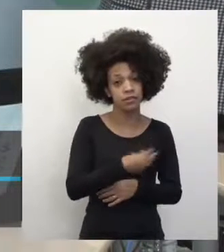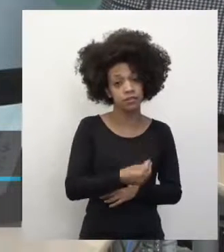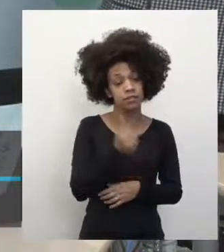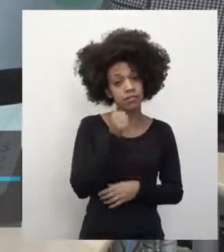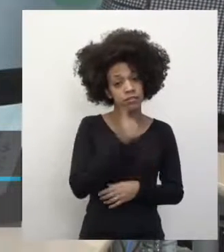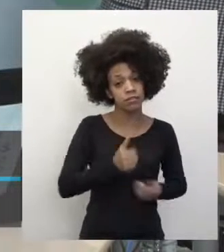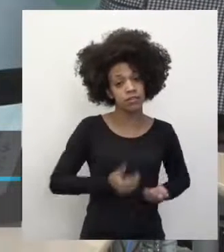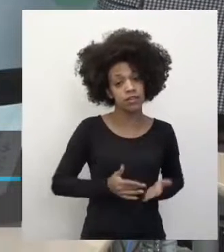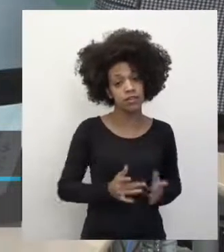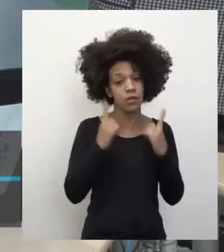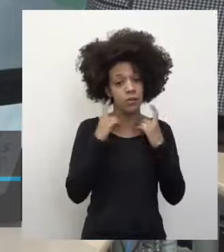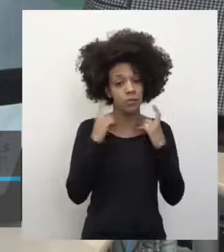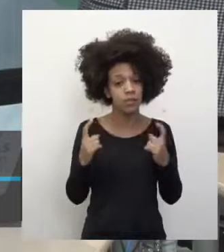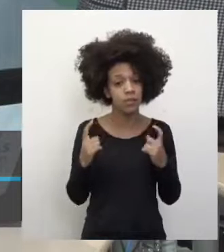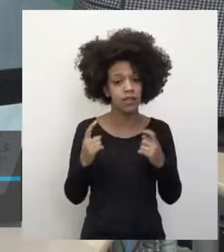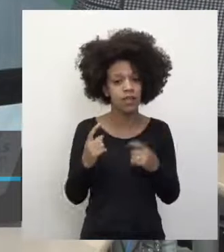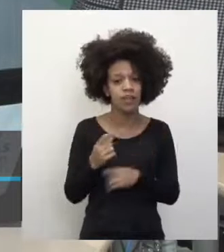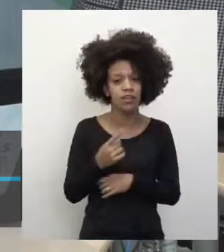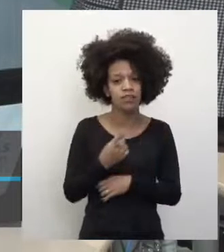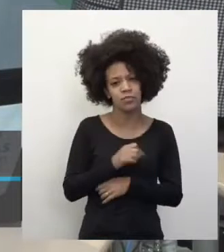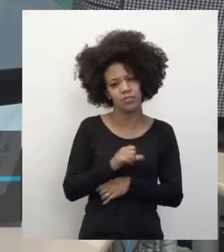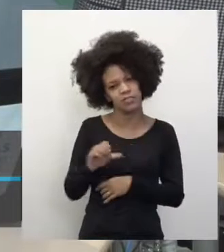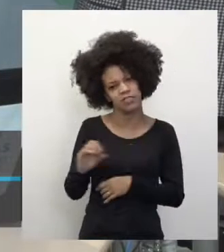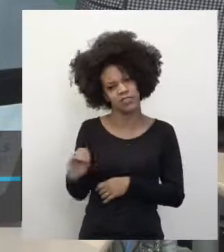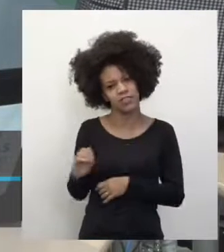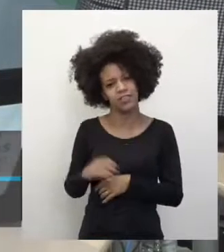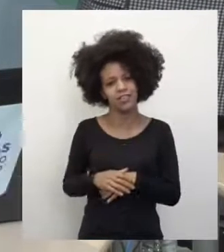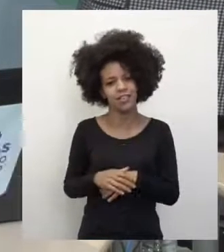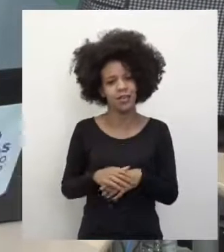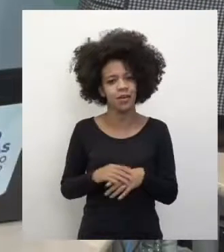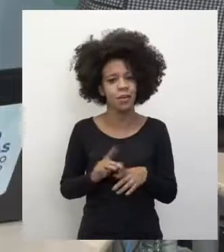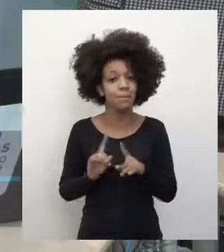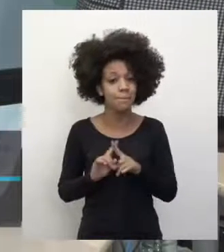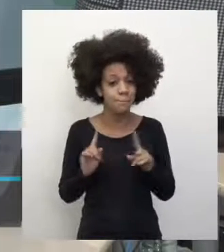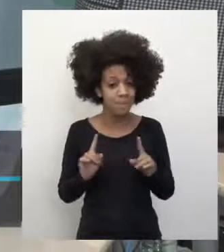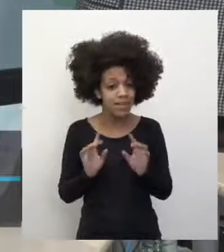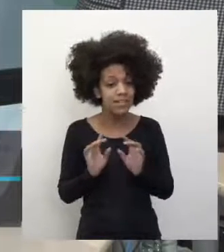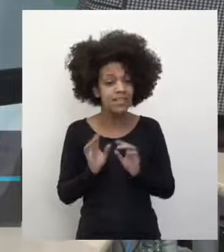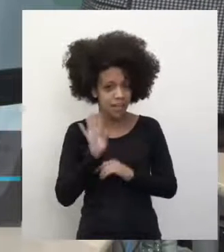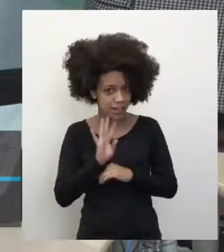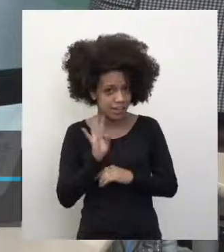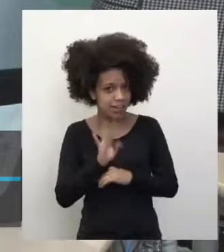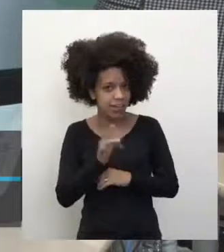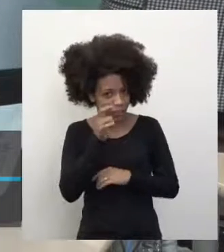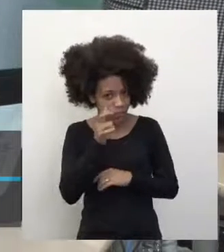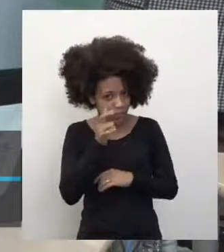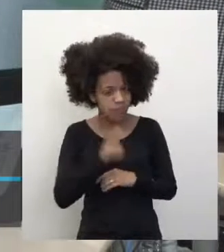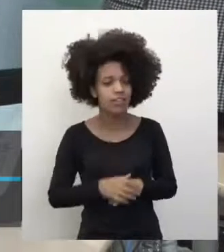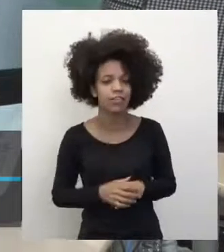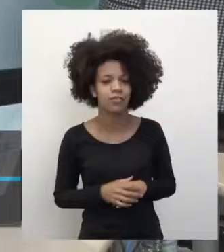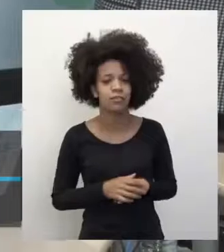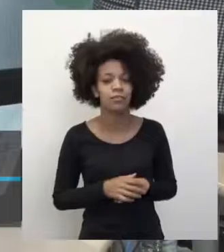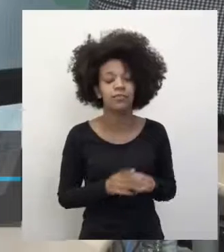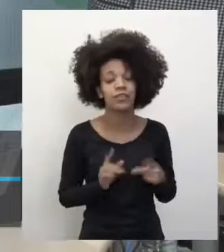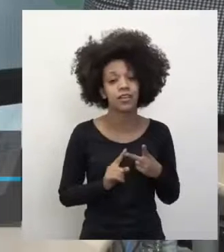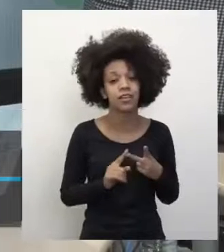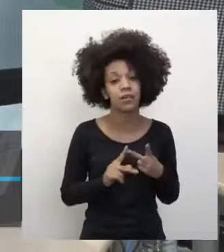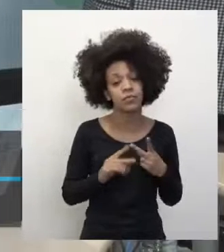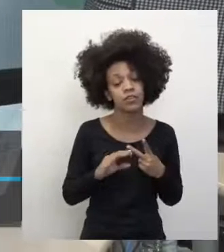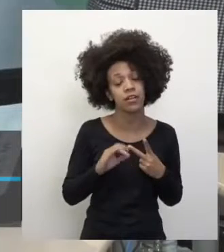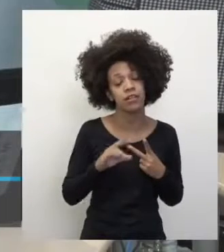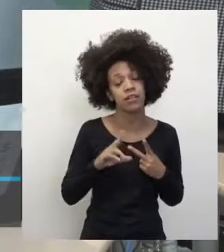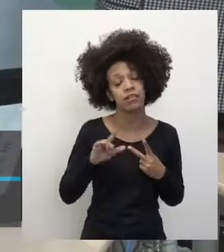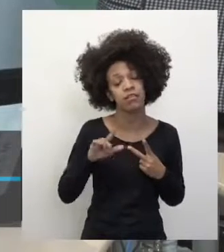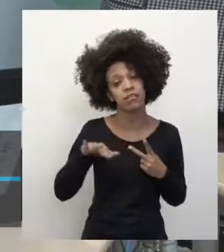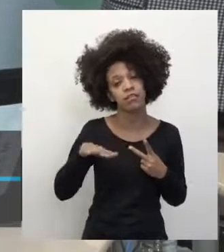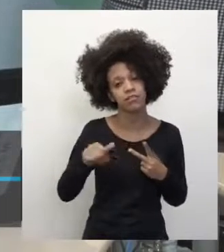uma música do sucesso dos anos 90. Não colocou a música, mas bem legal, bem interessante, tá? A professora Cláudia, ela